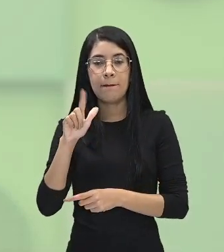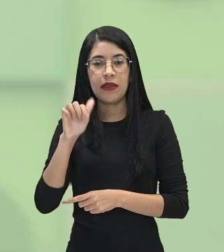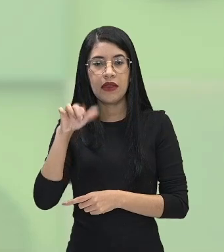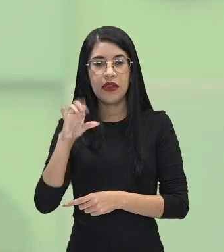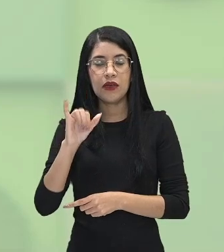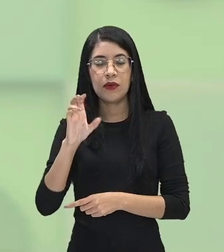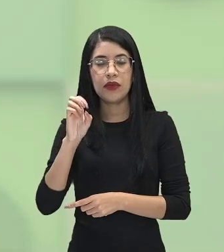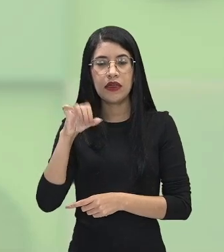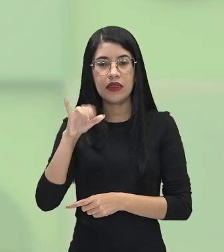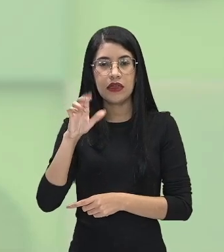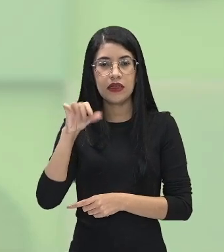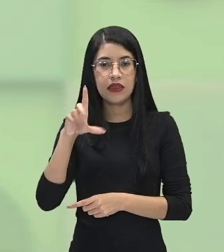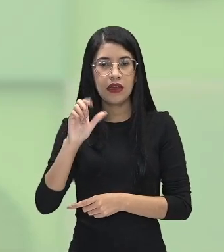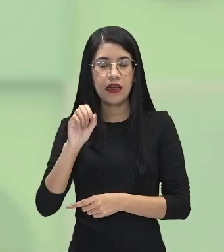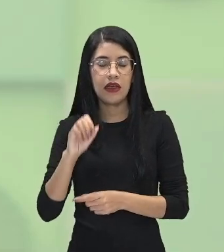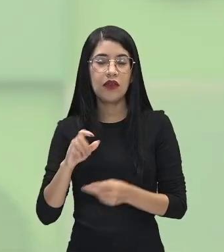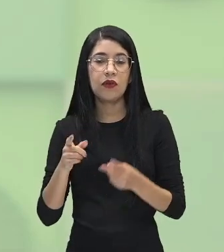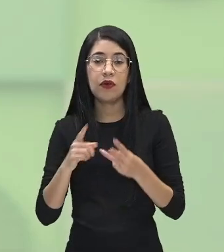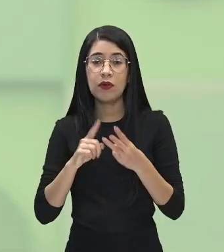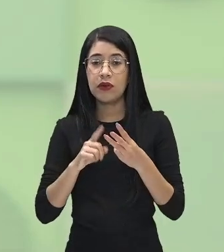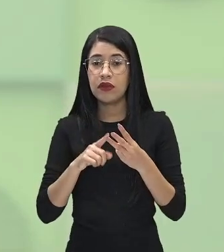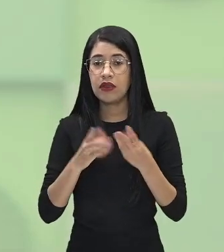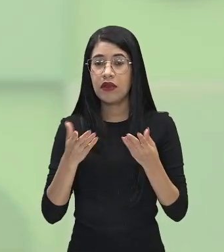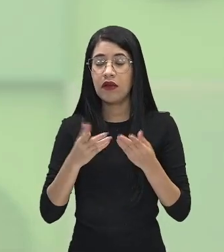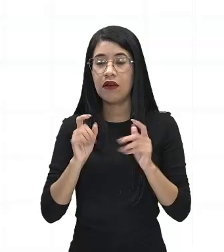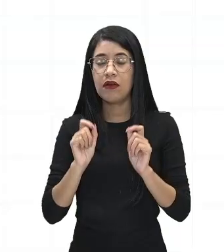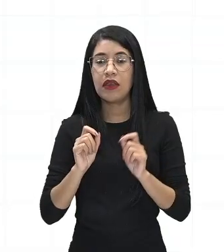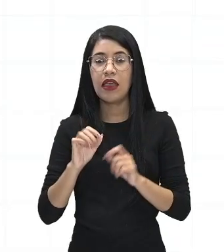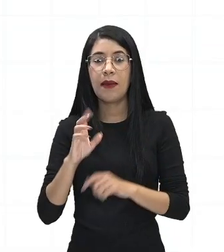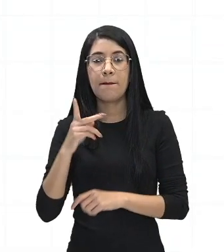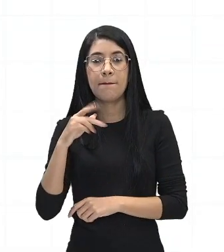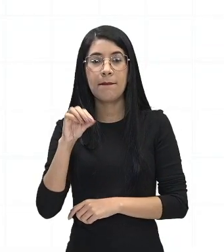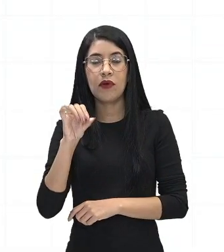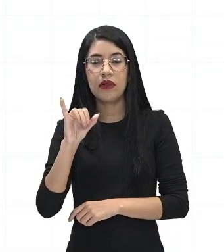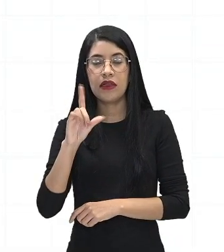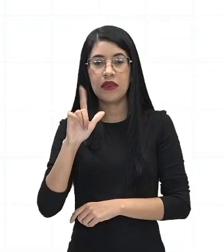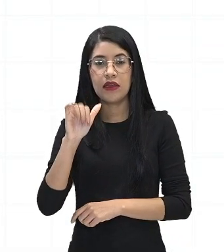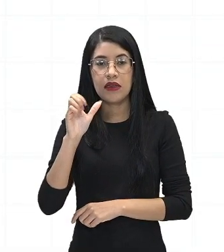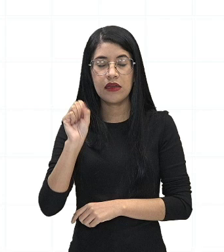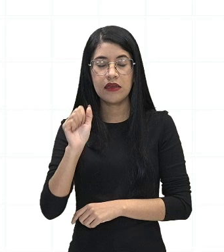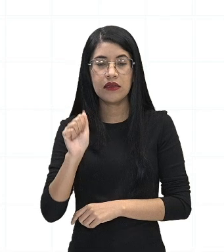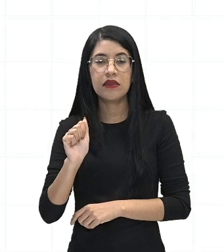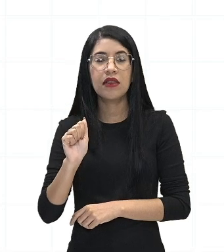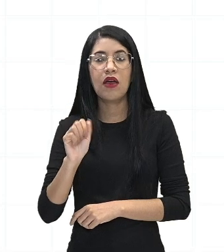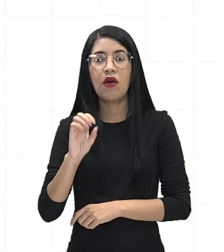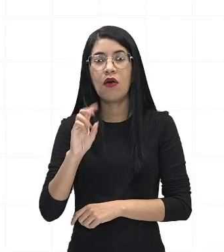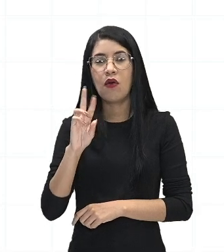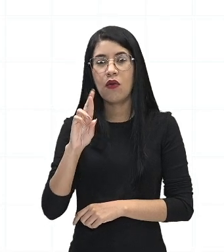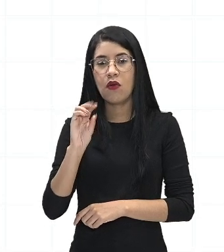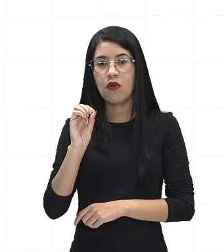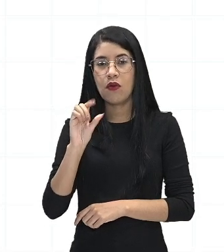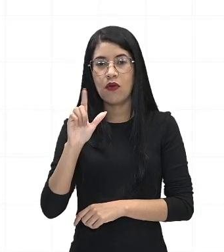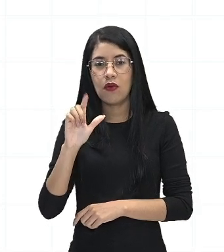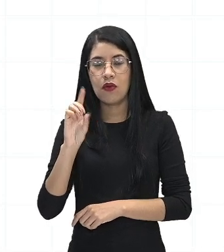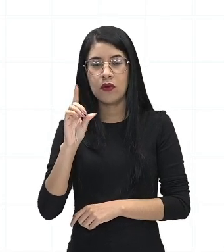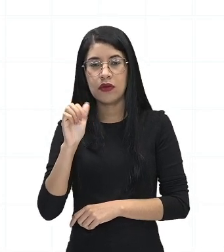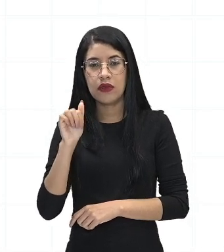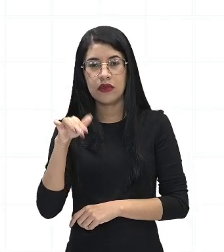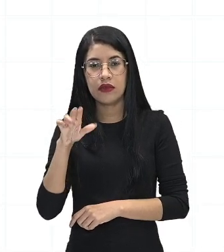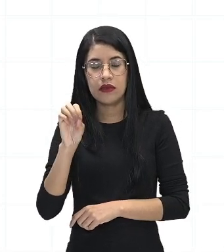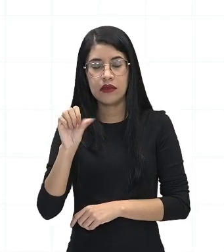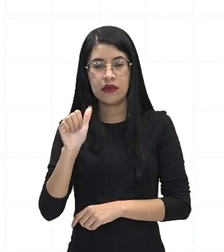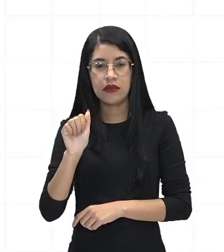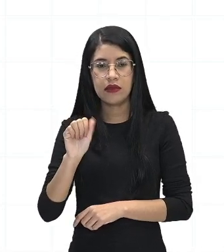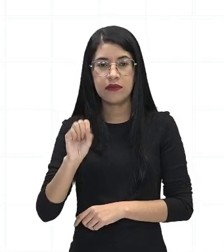aí das polias ou também roldanas, né? Que também estão presentes aí no nosso cotidiano.